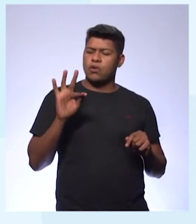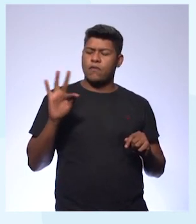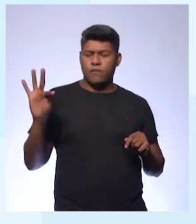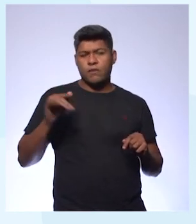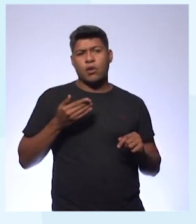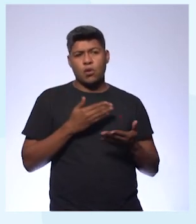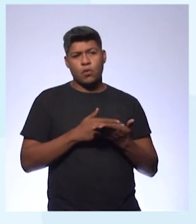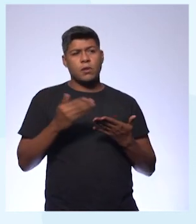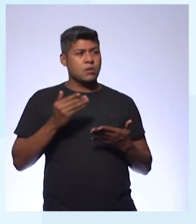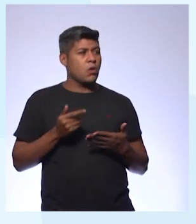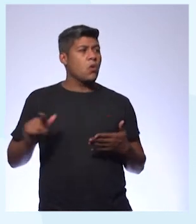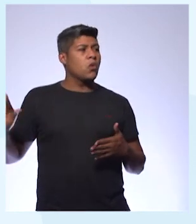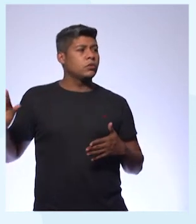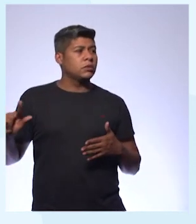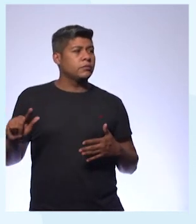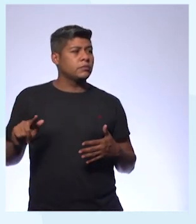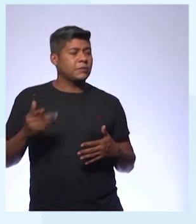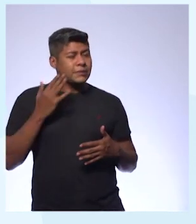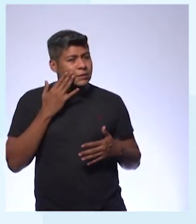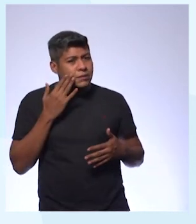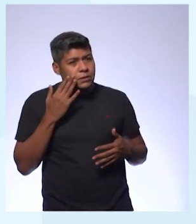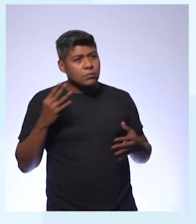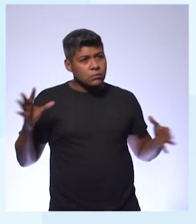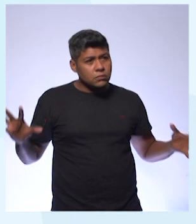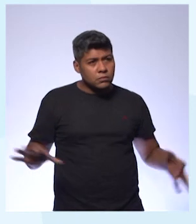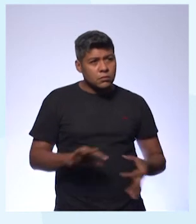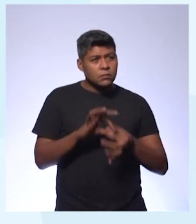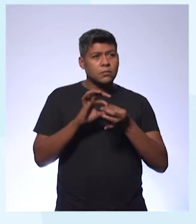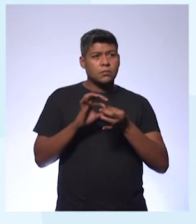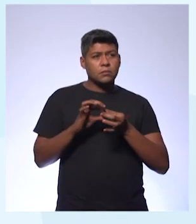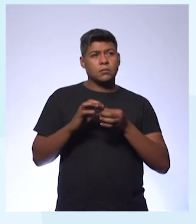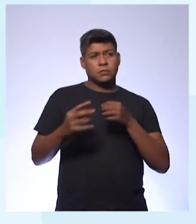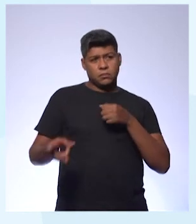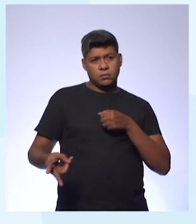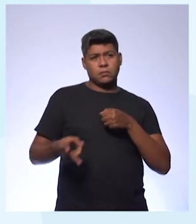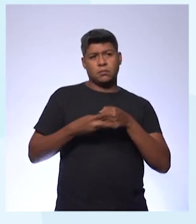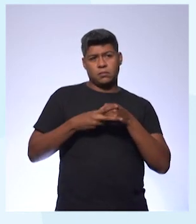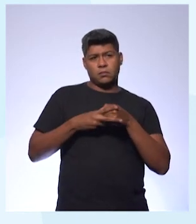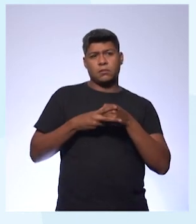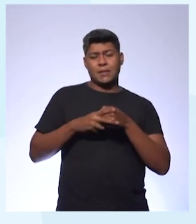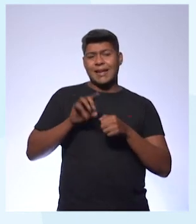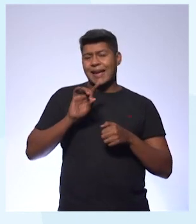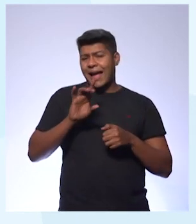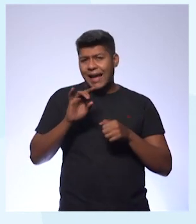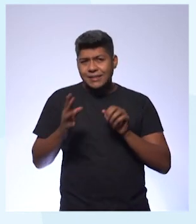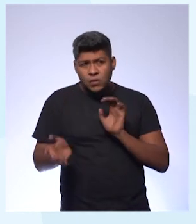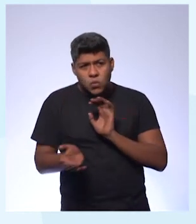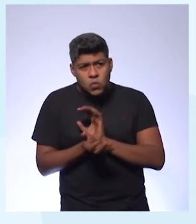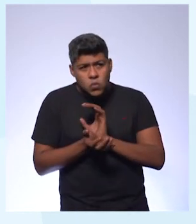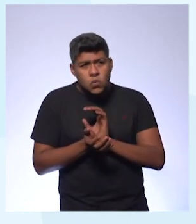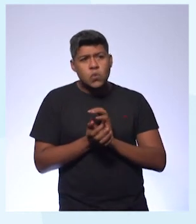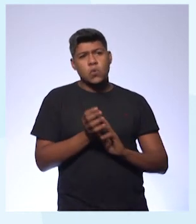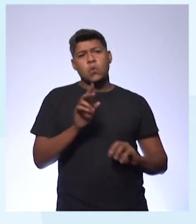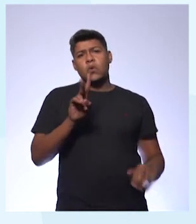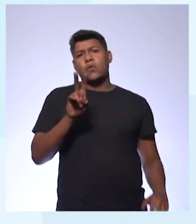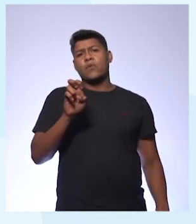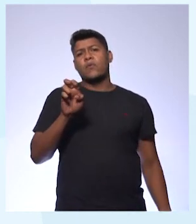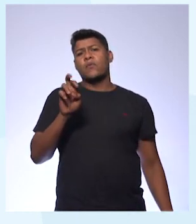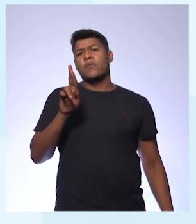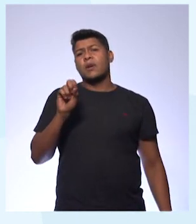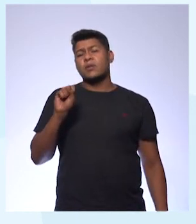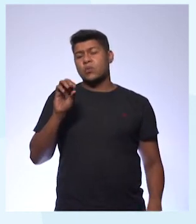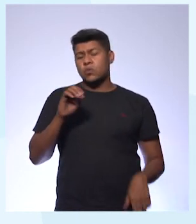começa outra estrofe. E aí são os conjuntinhos de versos. Cada conjunto de versos é